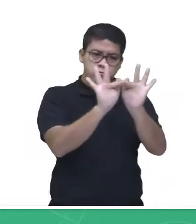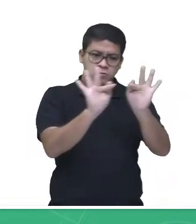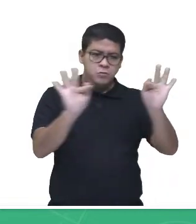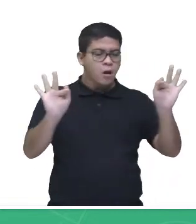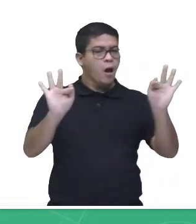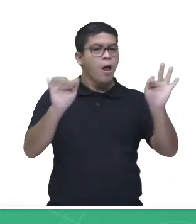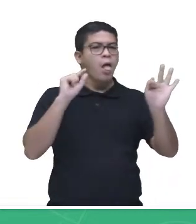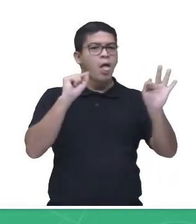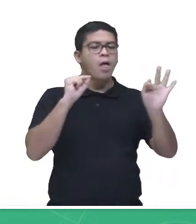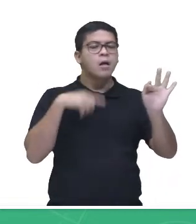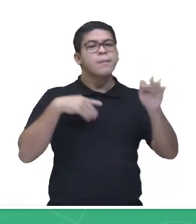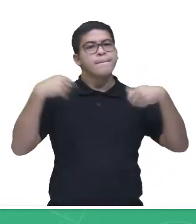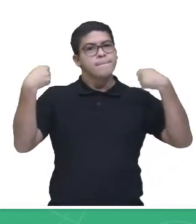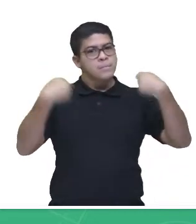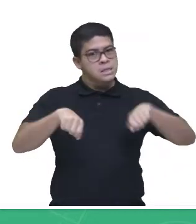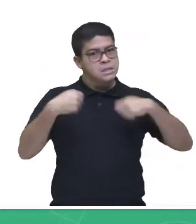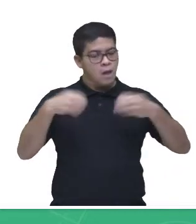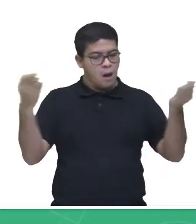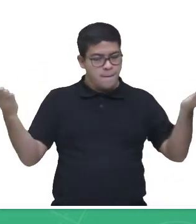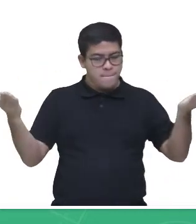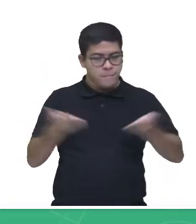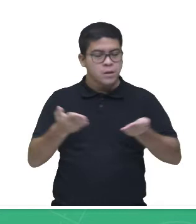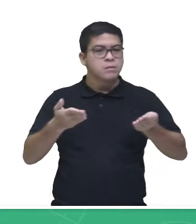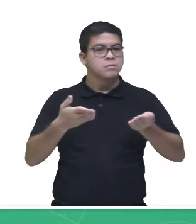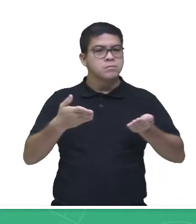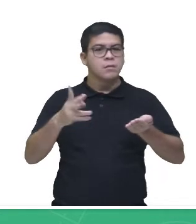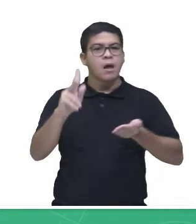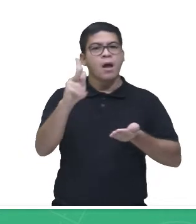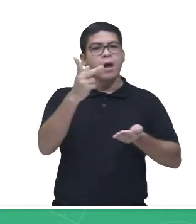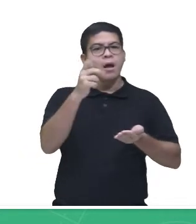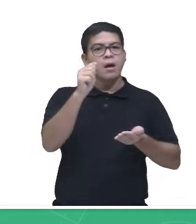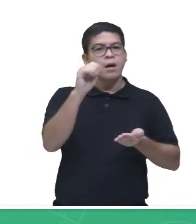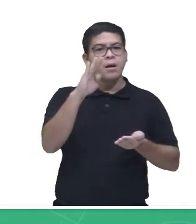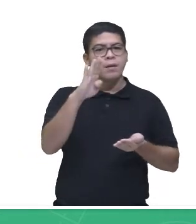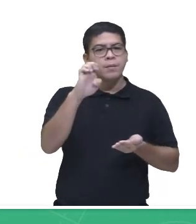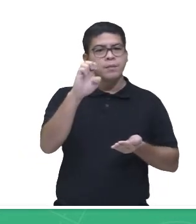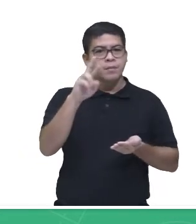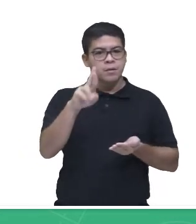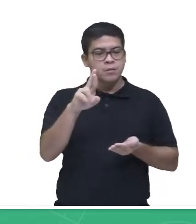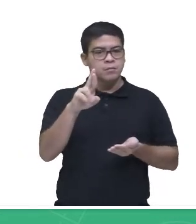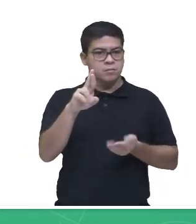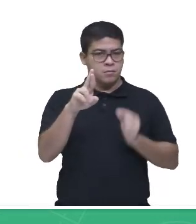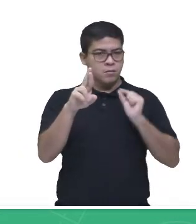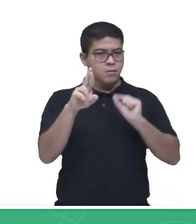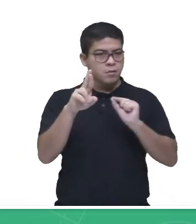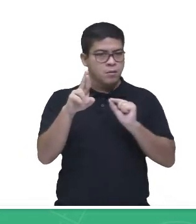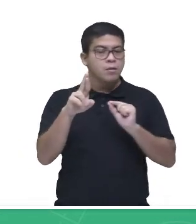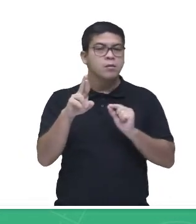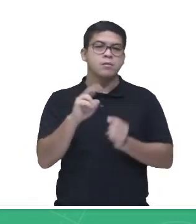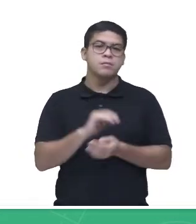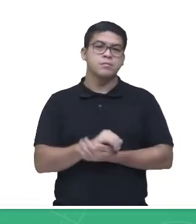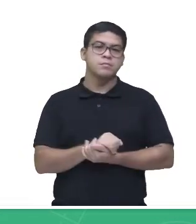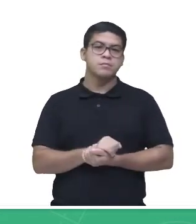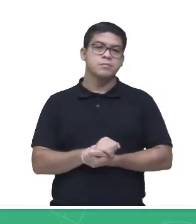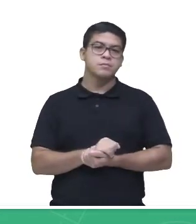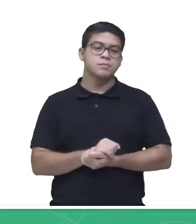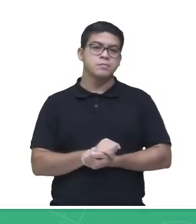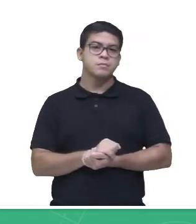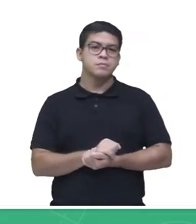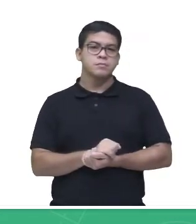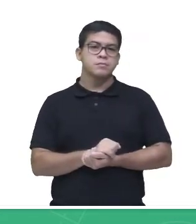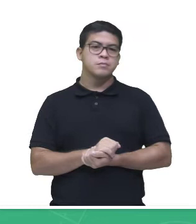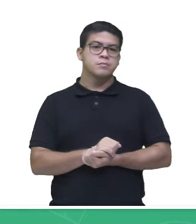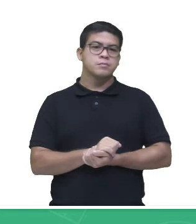o presente do verbo haber. Está bem aqui, ó, presente del verbo auxiliar